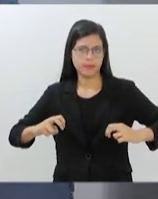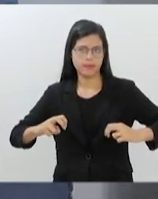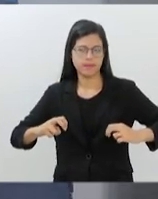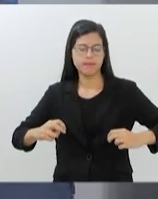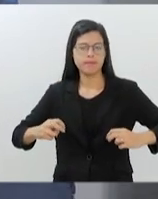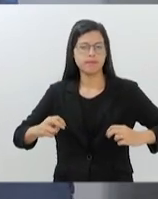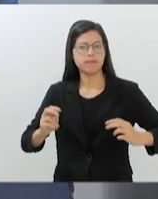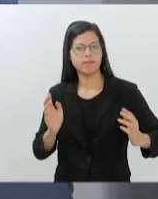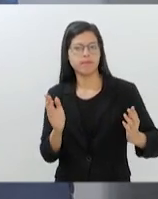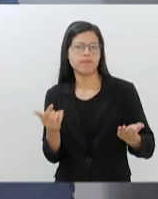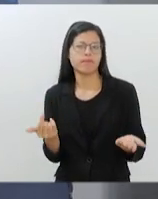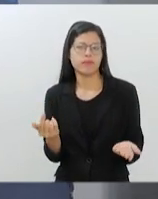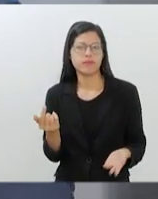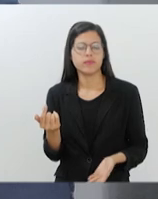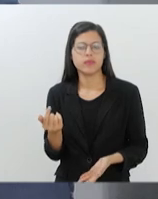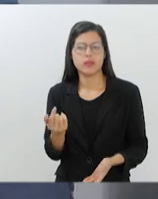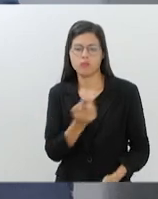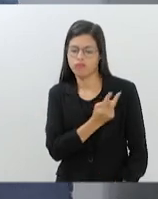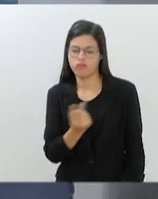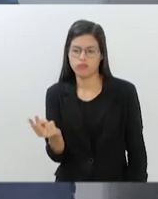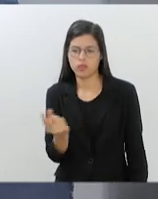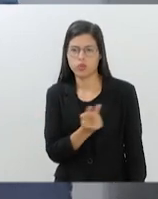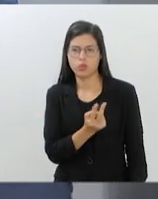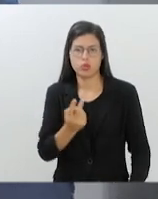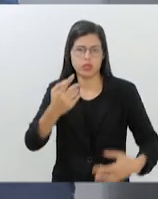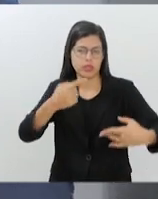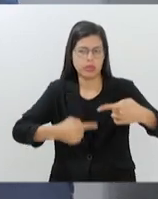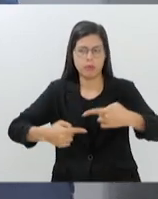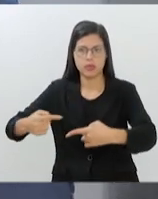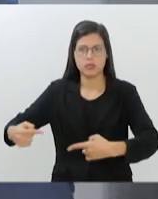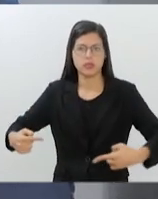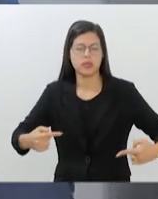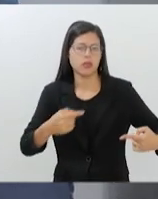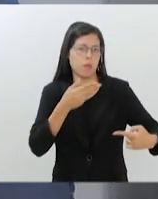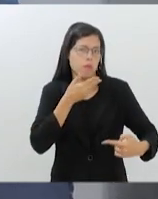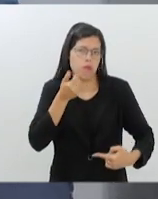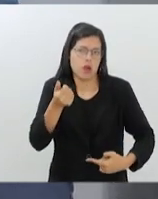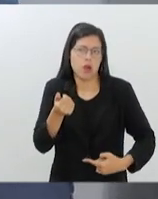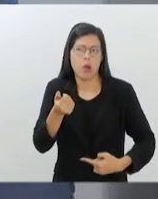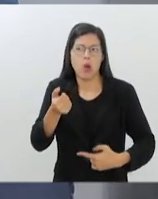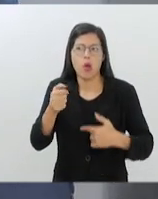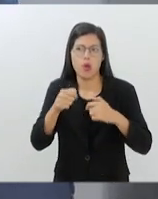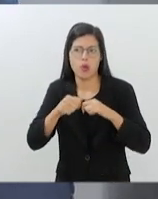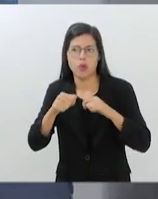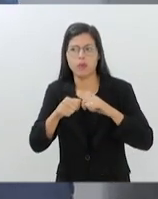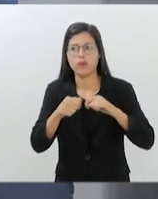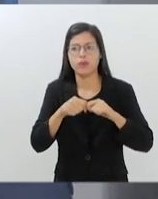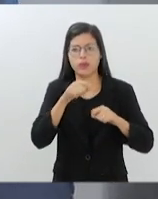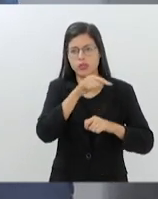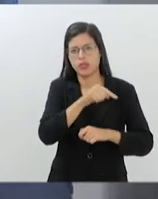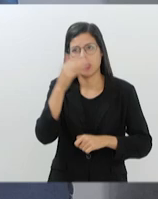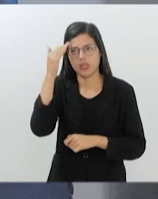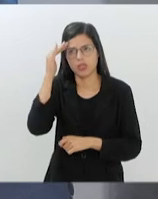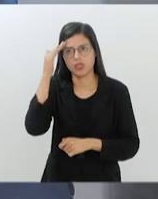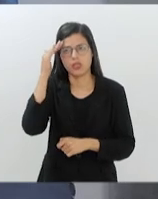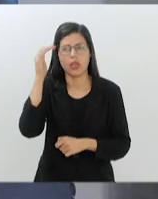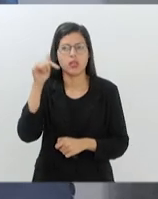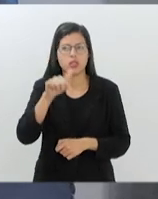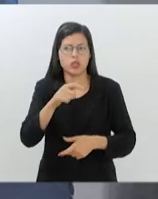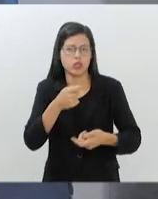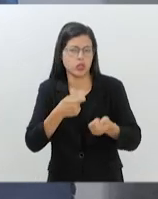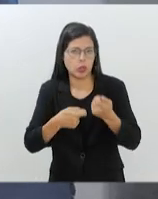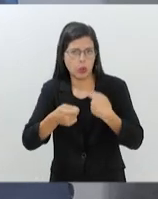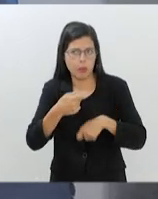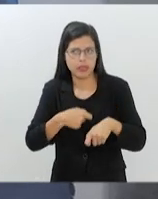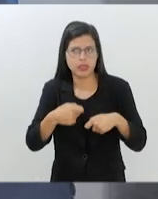aí senhores senhora e o representante do grupo Globo vão debater Qual é a melhor forma Olha eu fiz isso realmente o grupo Globo entende que comercialmente se botar